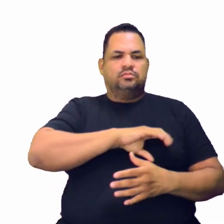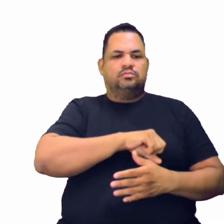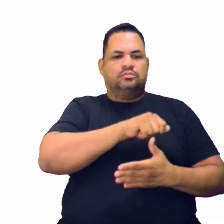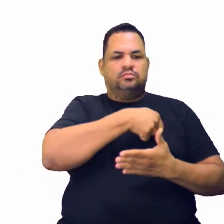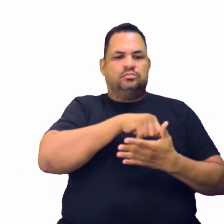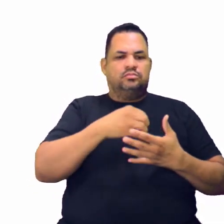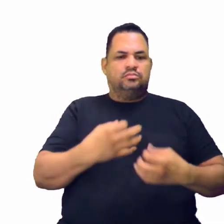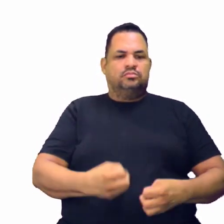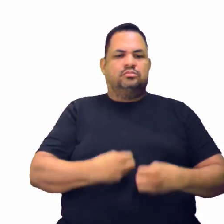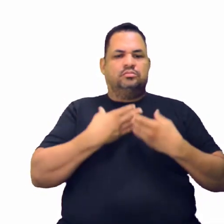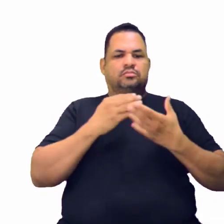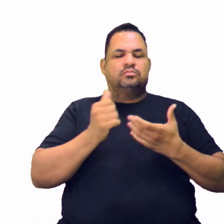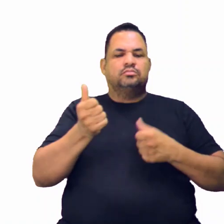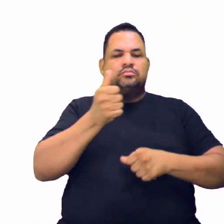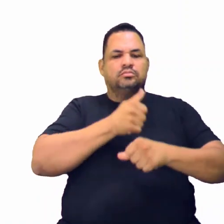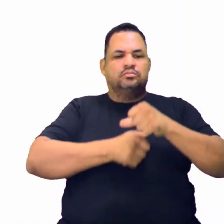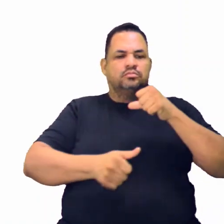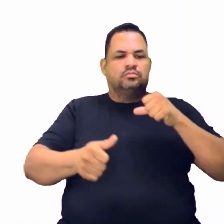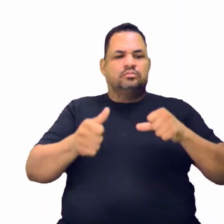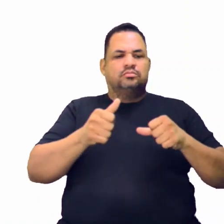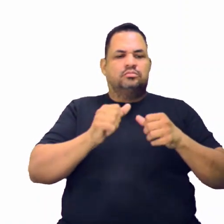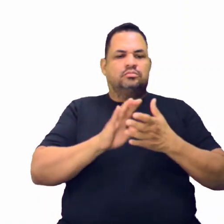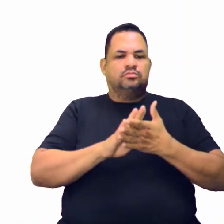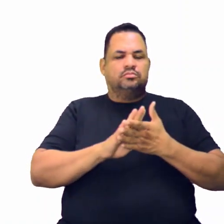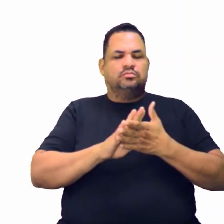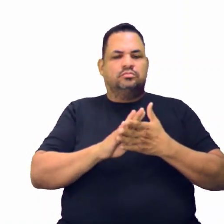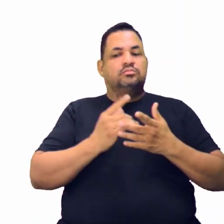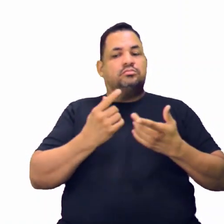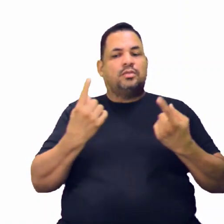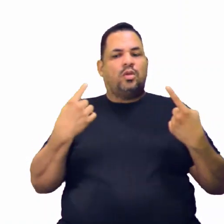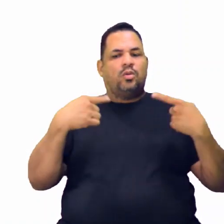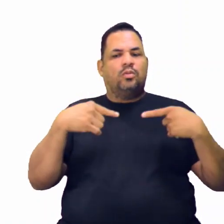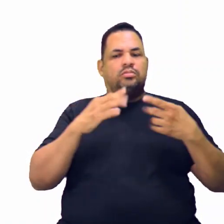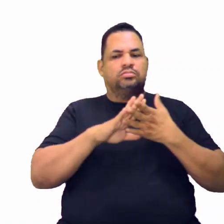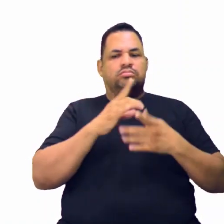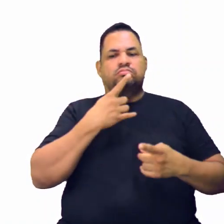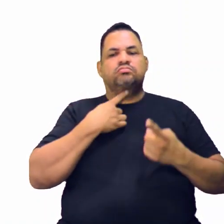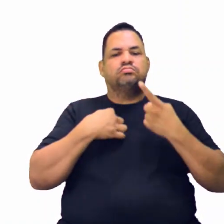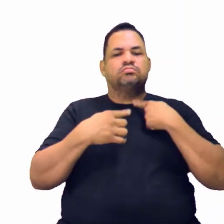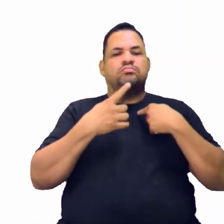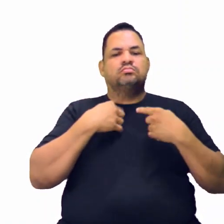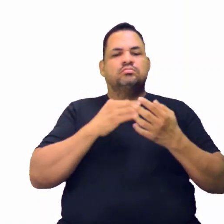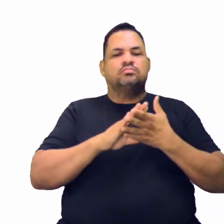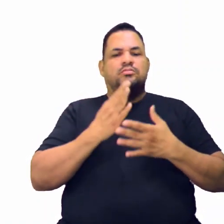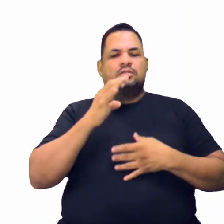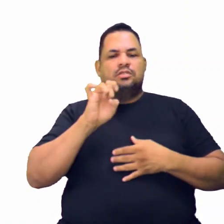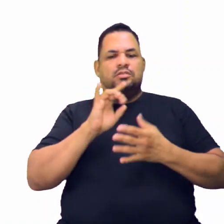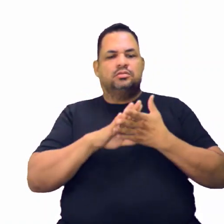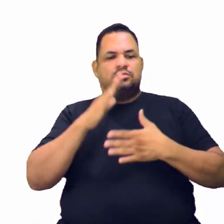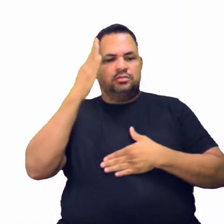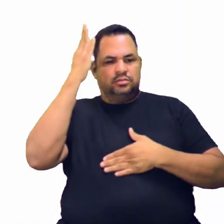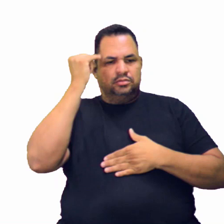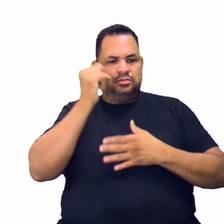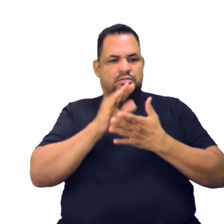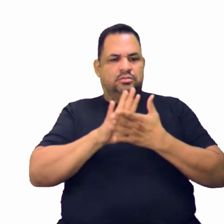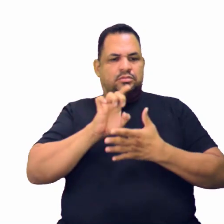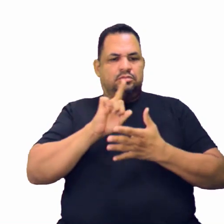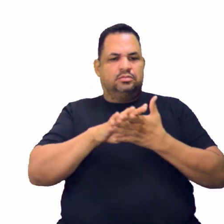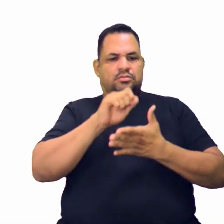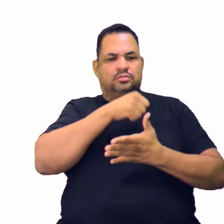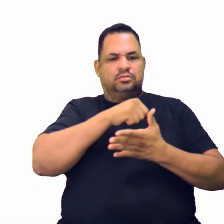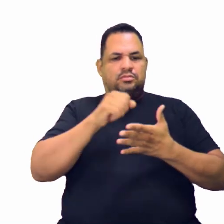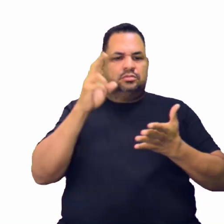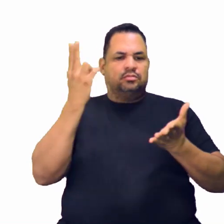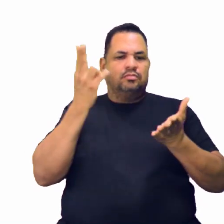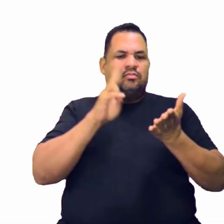escrevendo poemas para trocar entre si, mesmo contra sua vontade. Cristiano descobre que Isabel